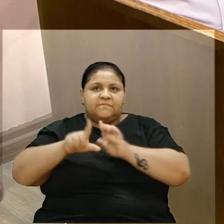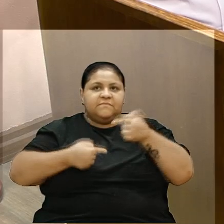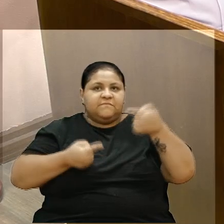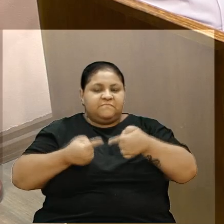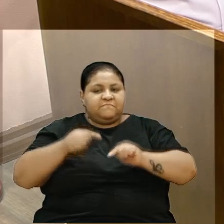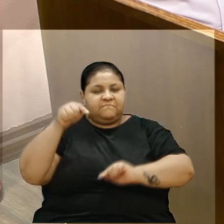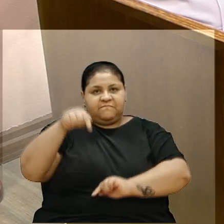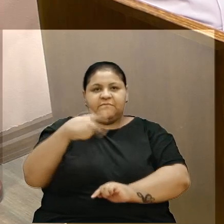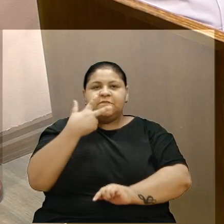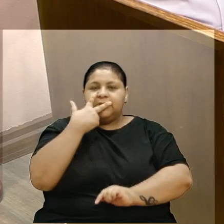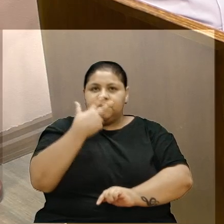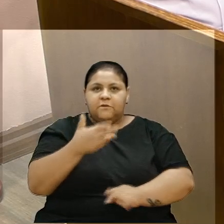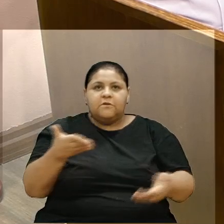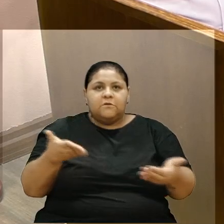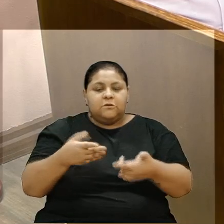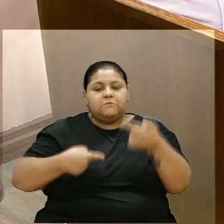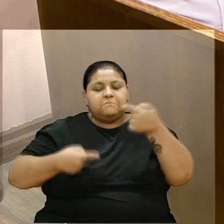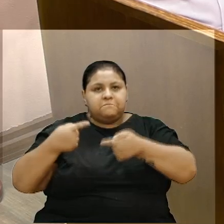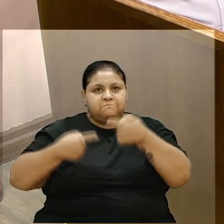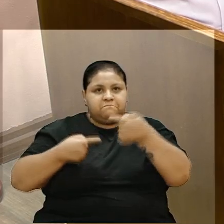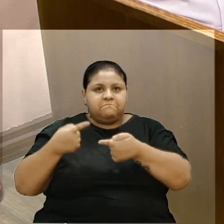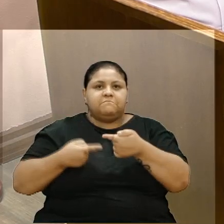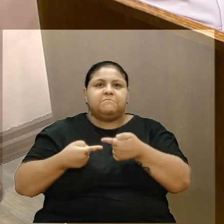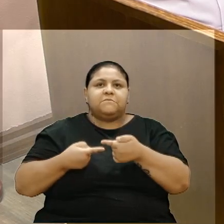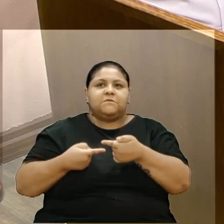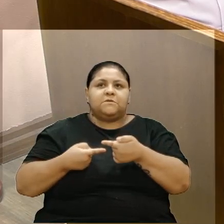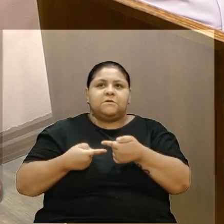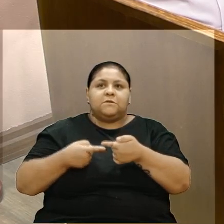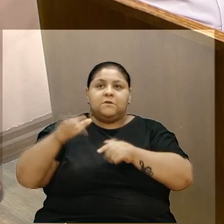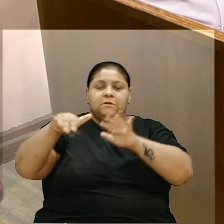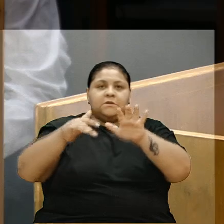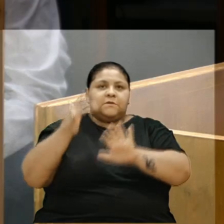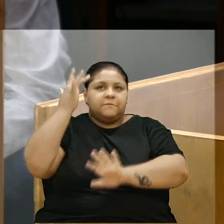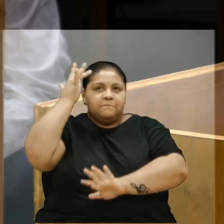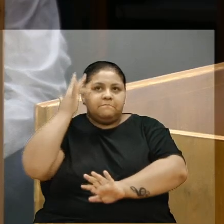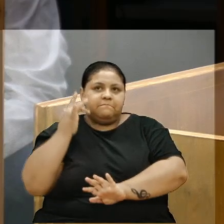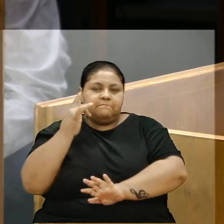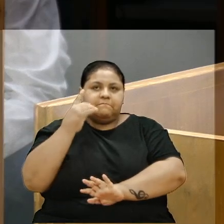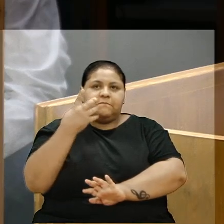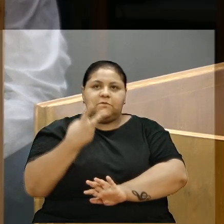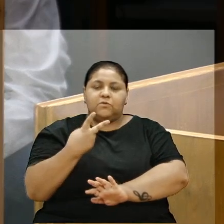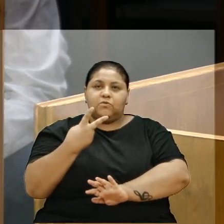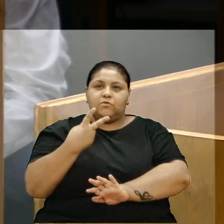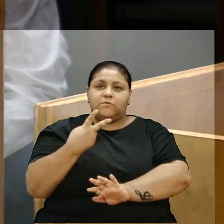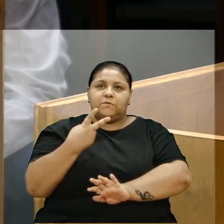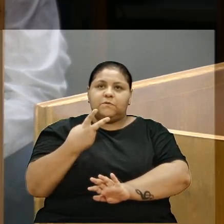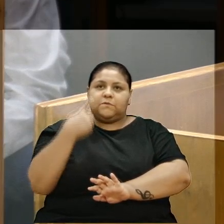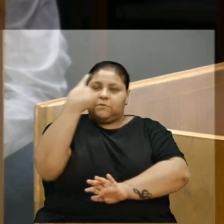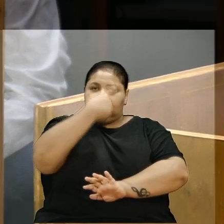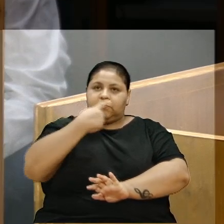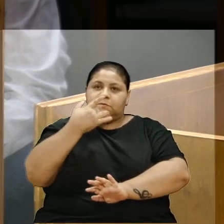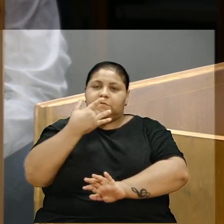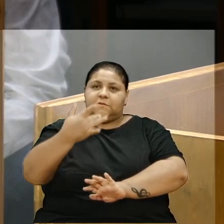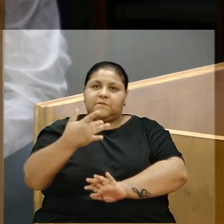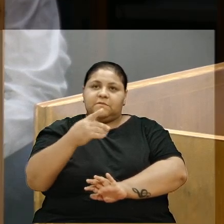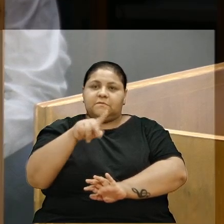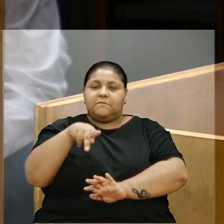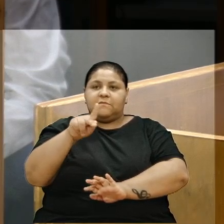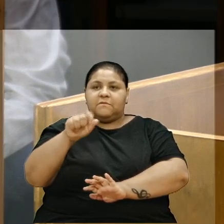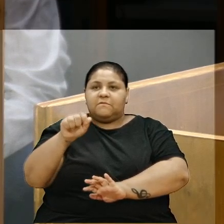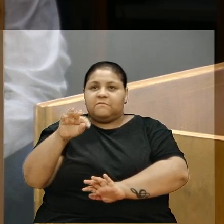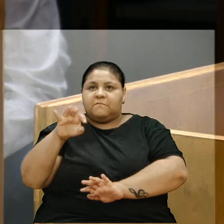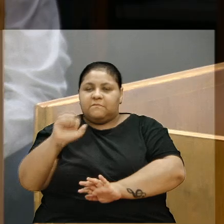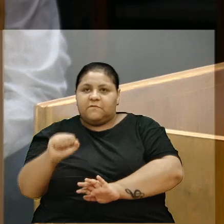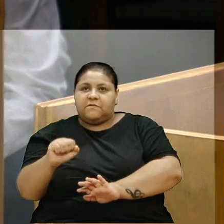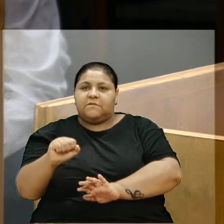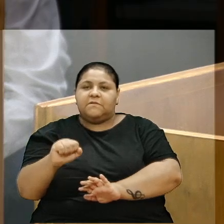cá, assim como já está sendo discutido. E faço o convite que amanhã, às 14 horas, a Kátia, da Secretaria de Educação, vai vir no